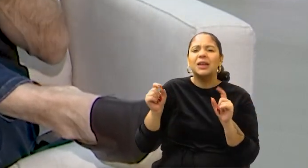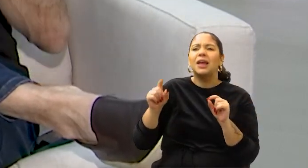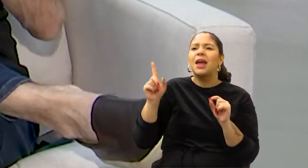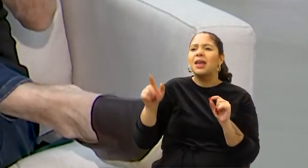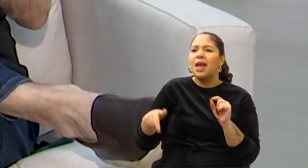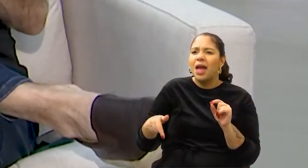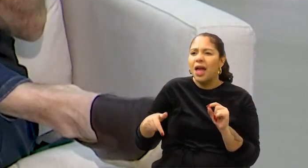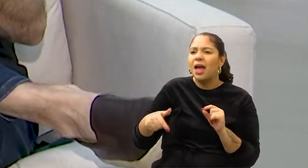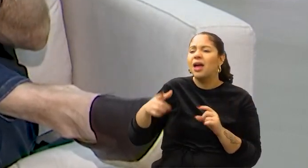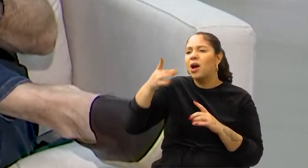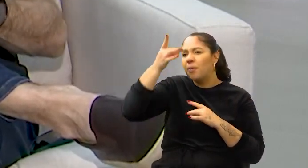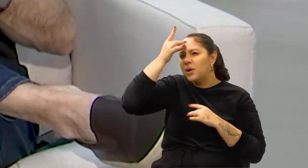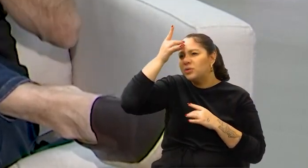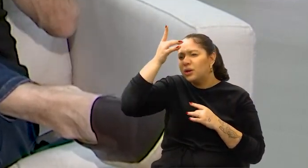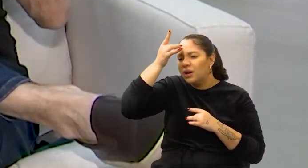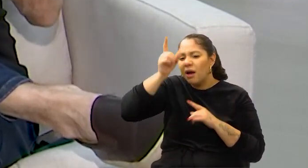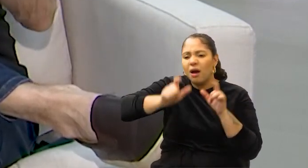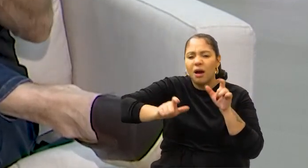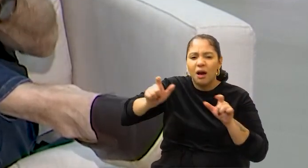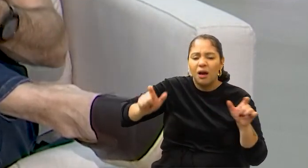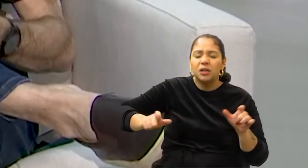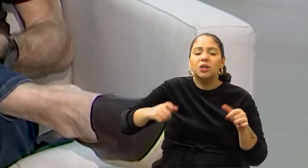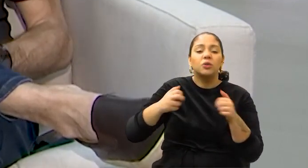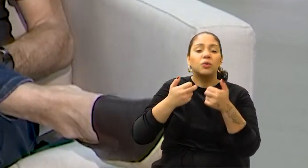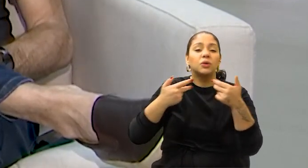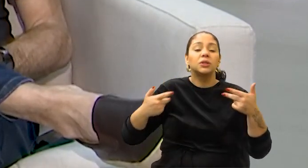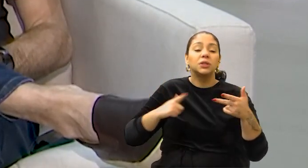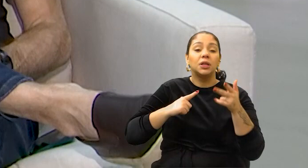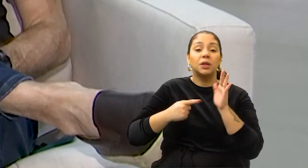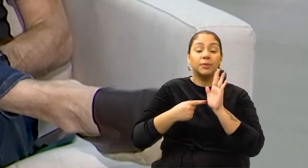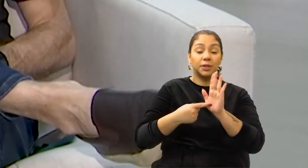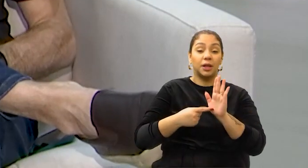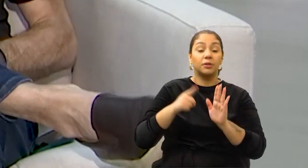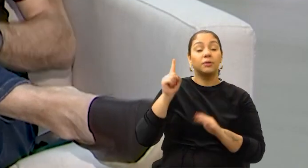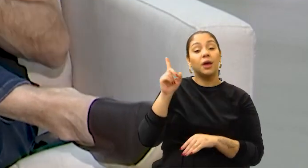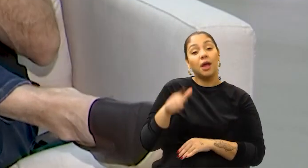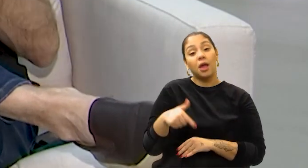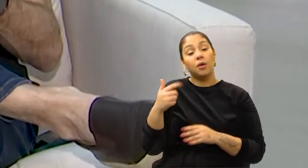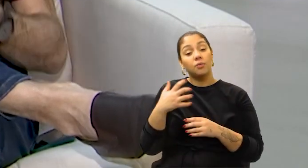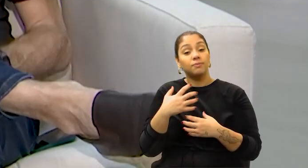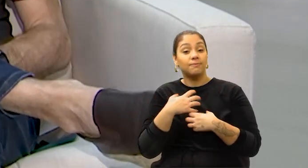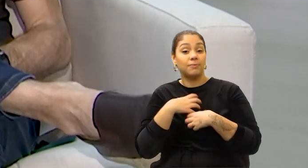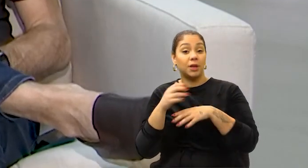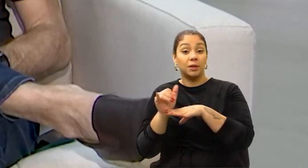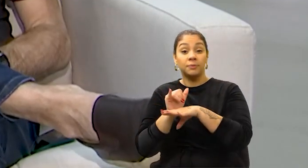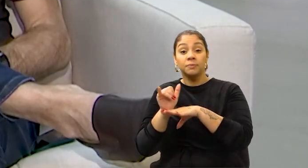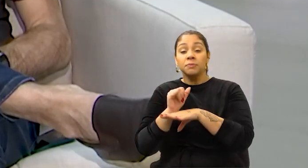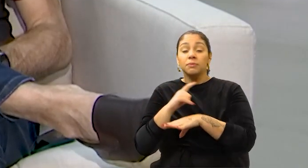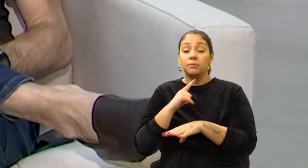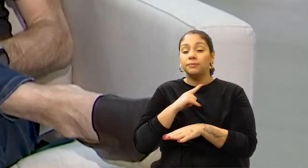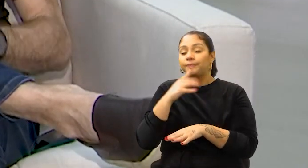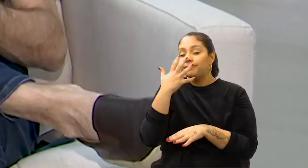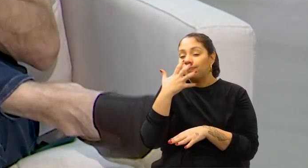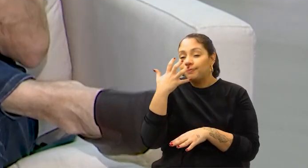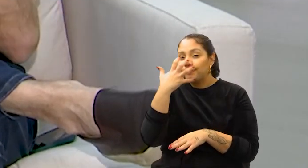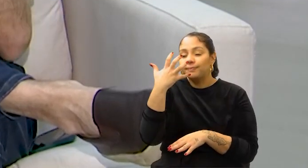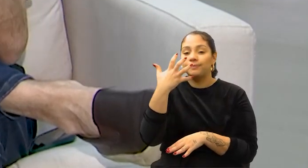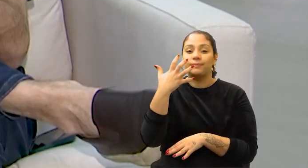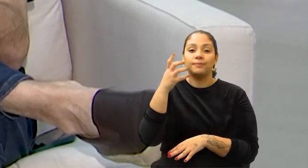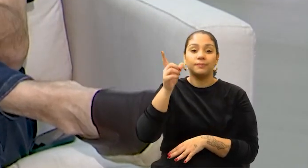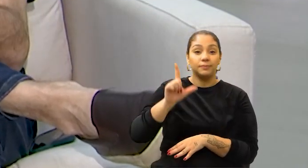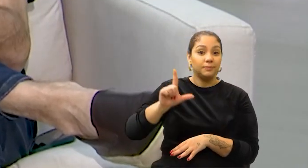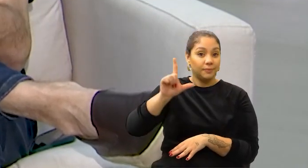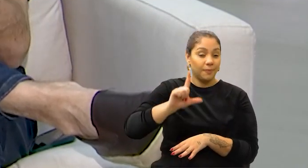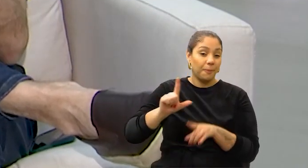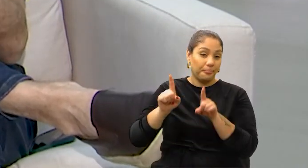tratando que esse autor quem é o eu lírico Quais são as preocupações que estão sendo apresentadas ali então é uma maneira de você ter um certo